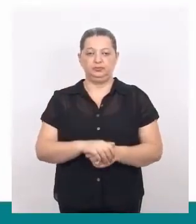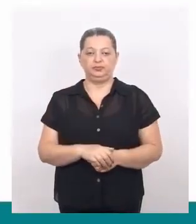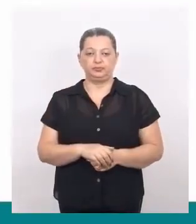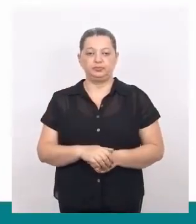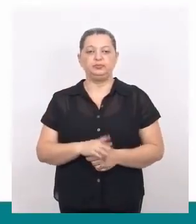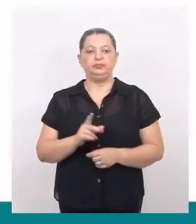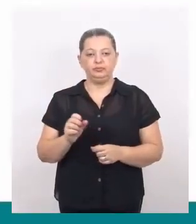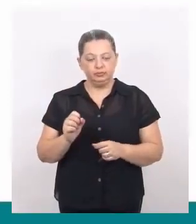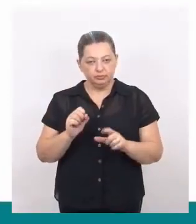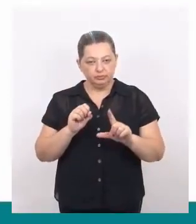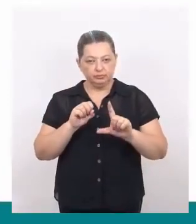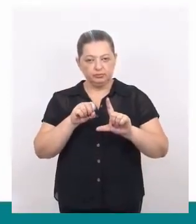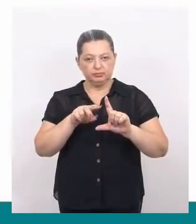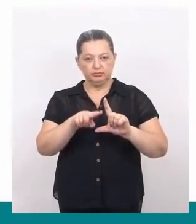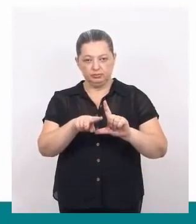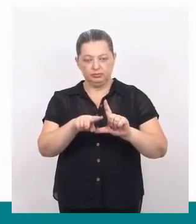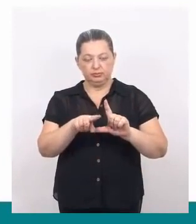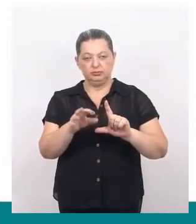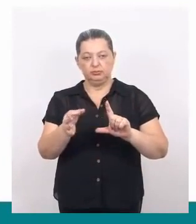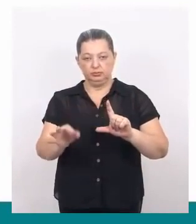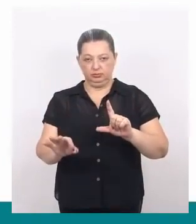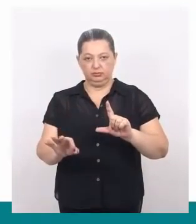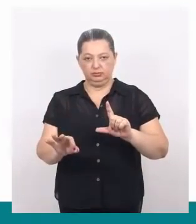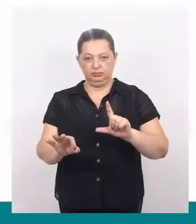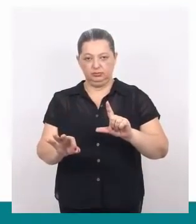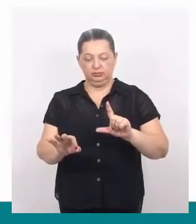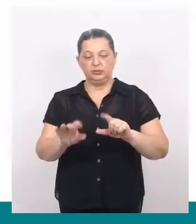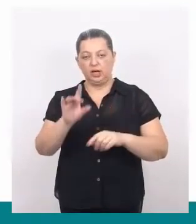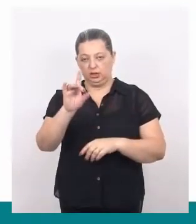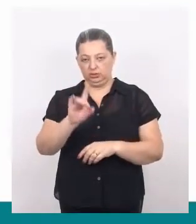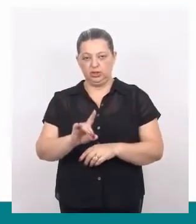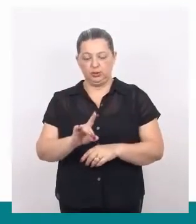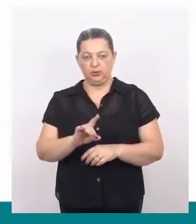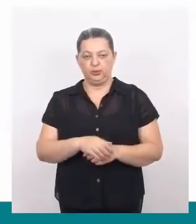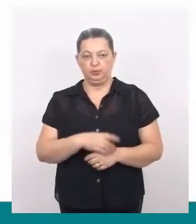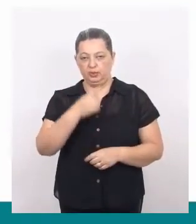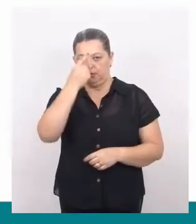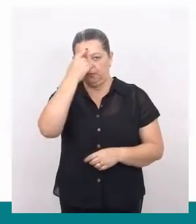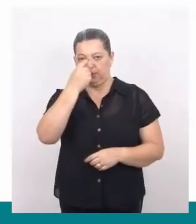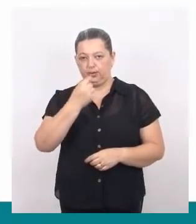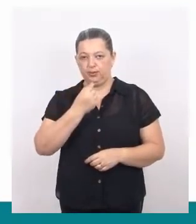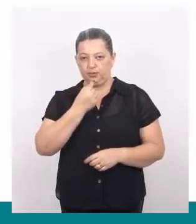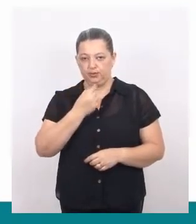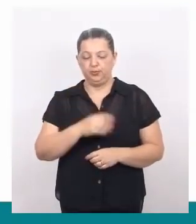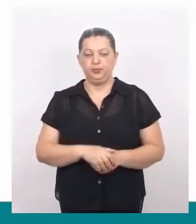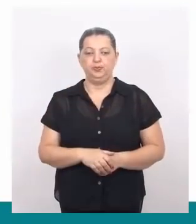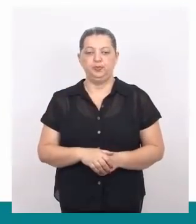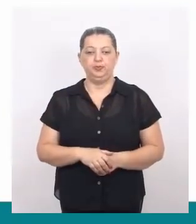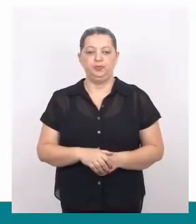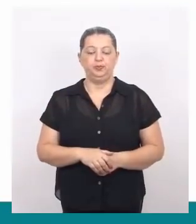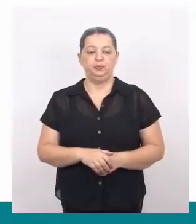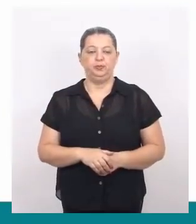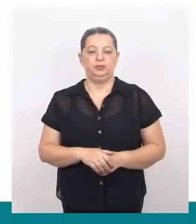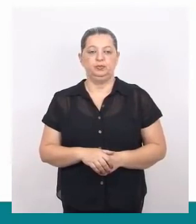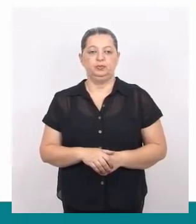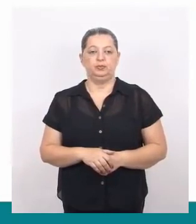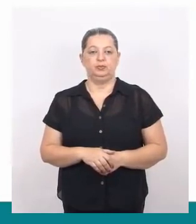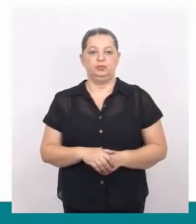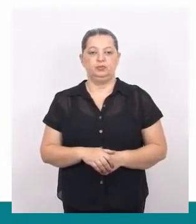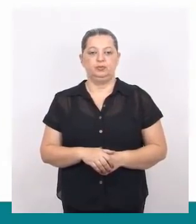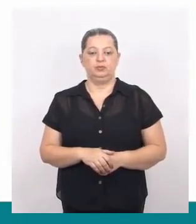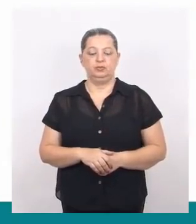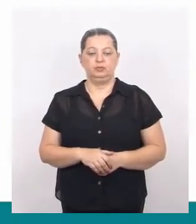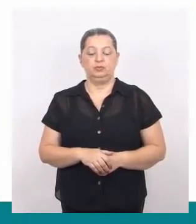logado certinho como diretor. E pode passar essa tela. E aí basta